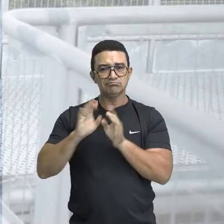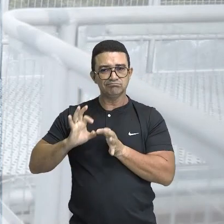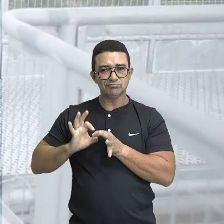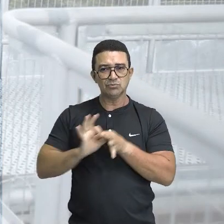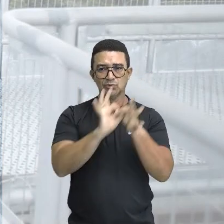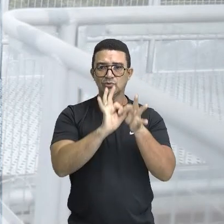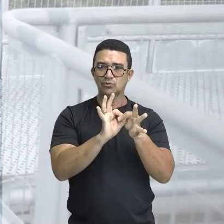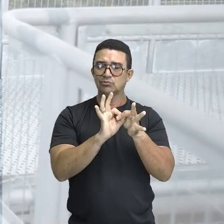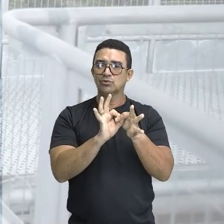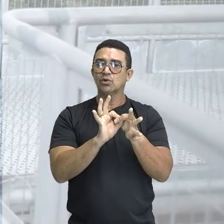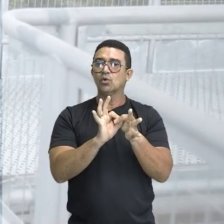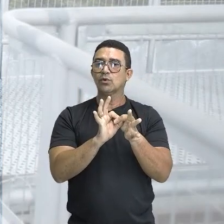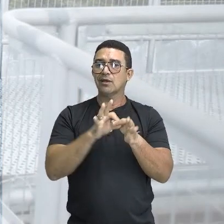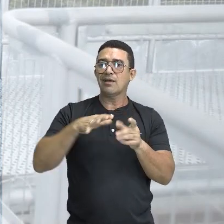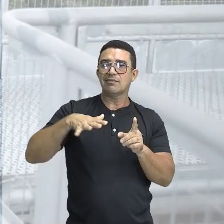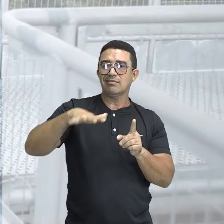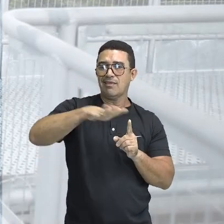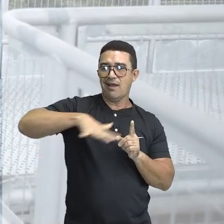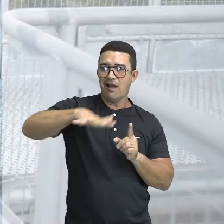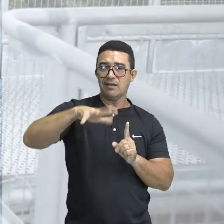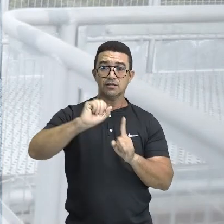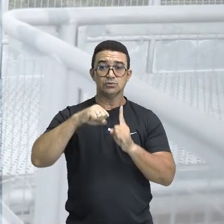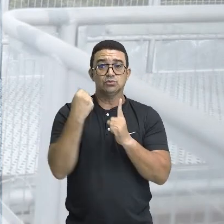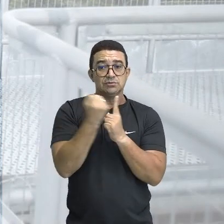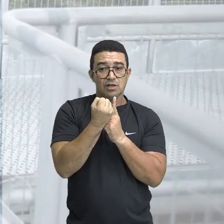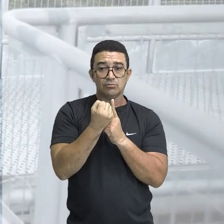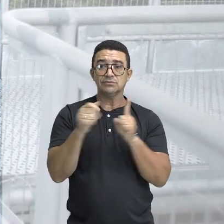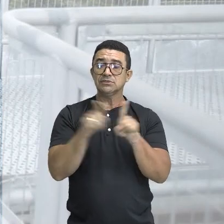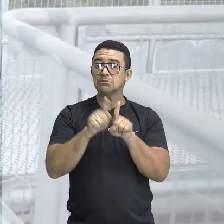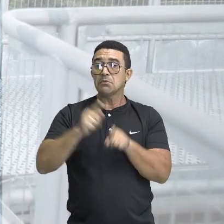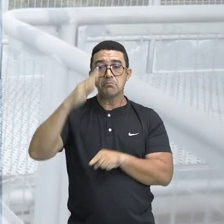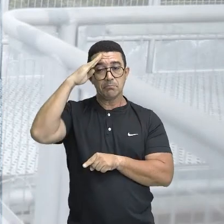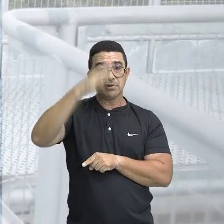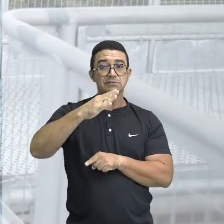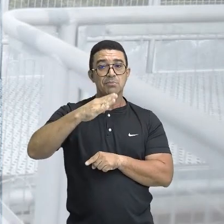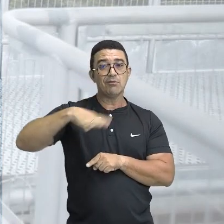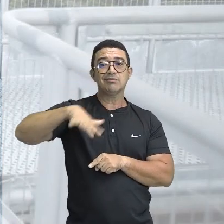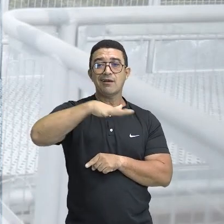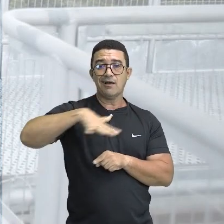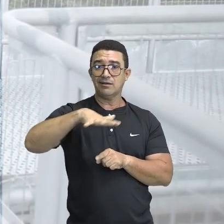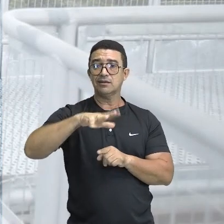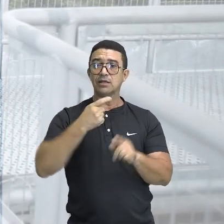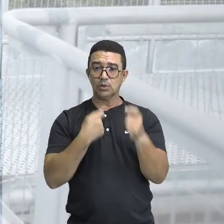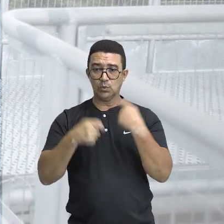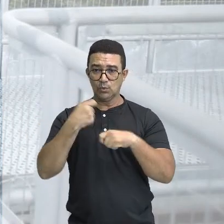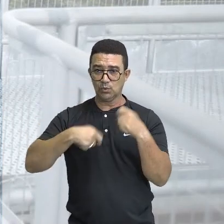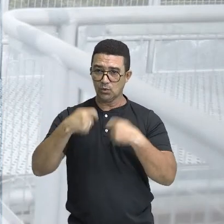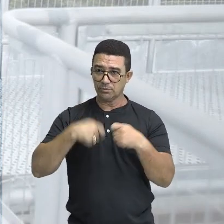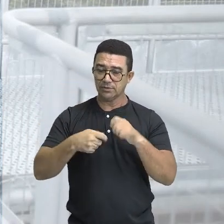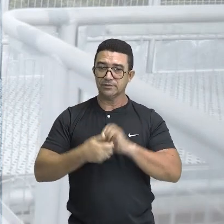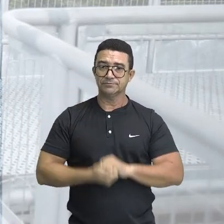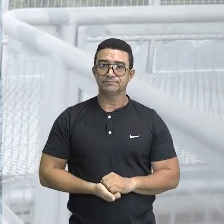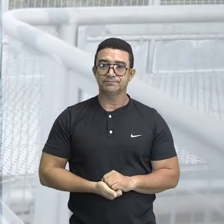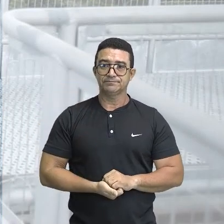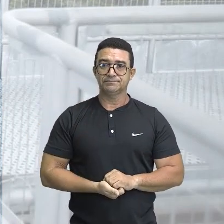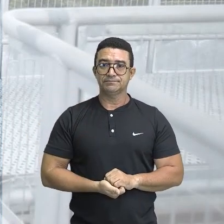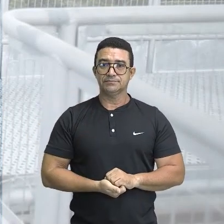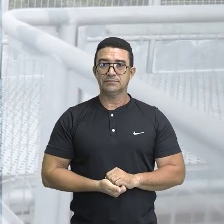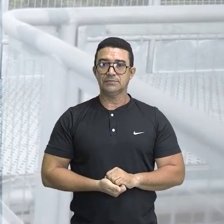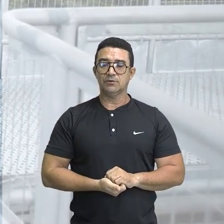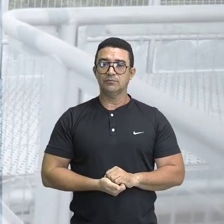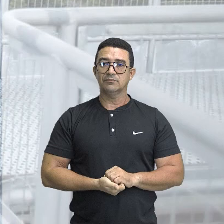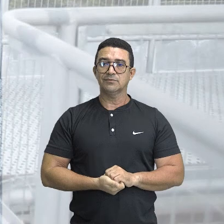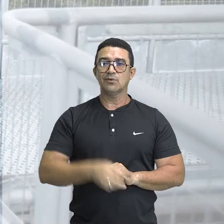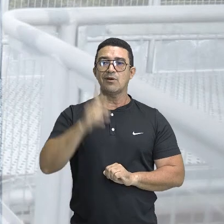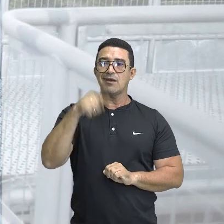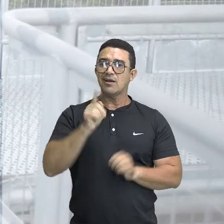vinculados, que já pega a parte social e também, principalmente, a parte econômica, tá? Então, é como se fosse